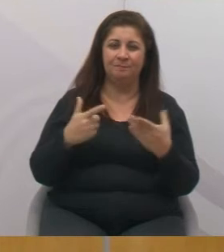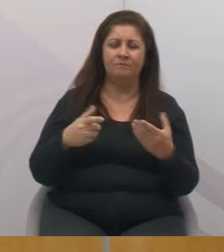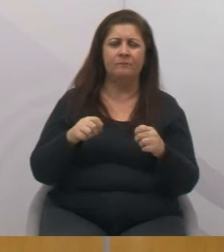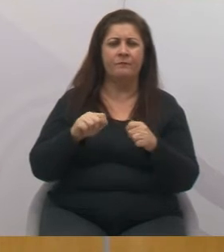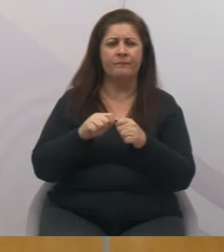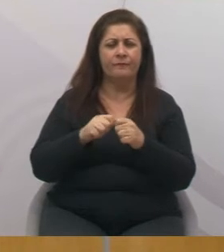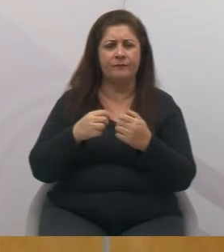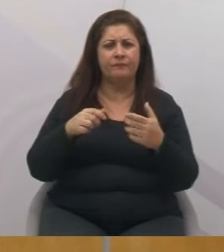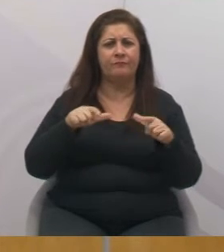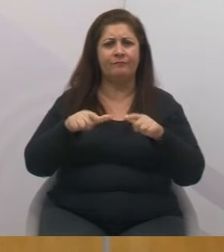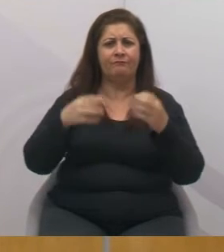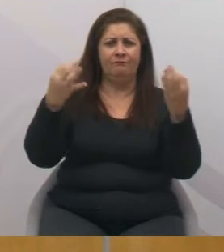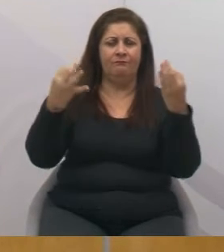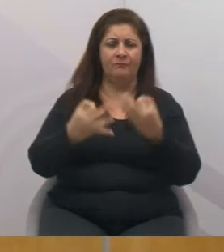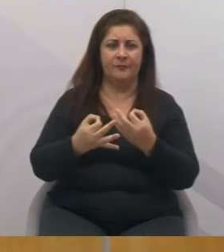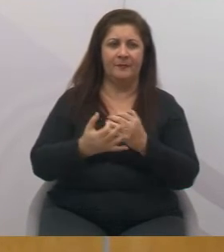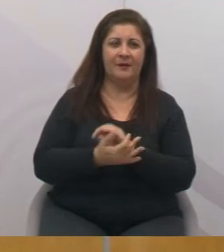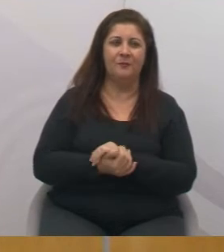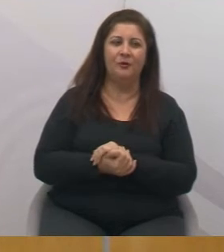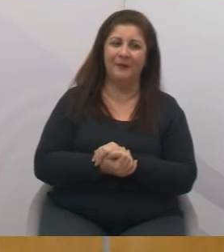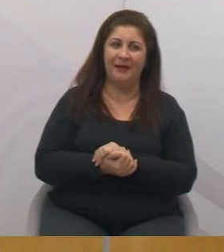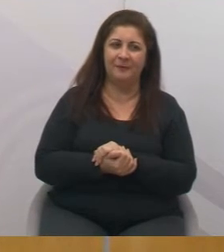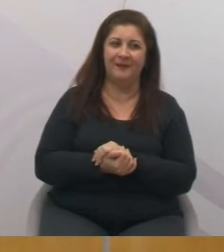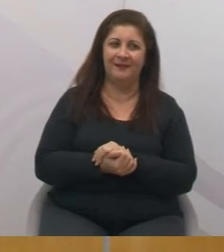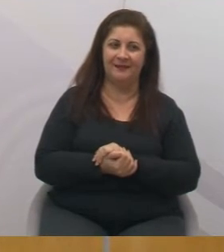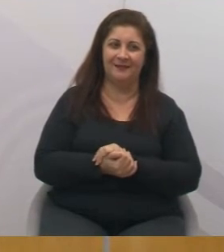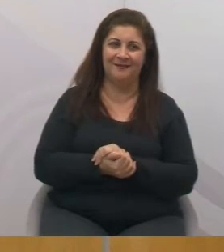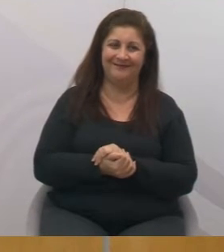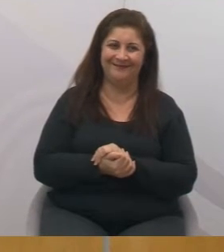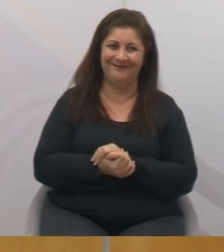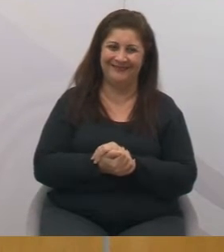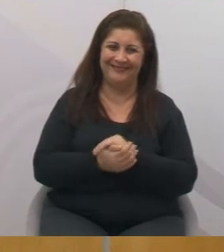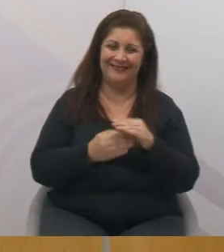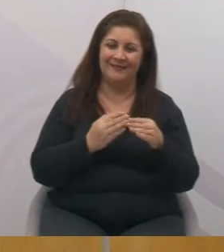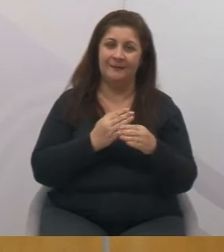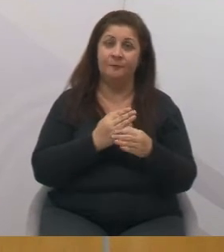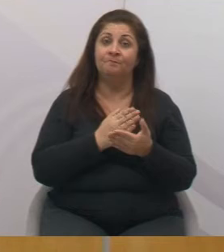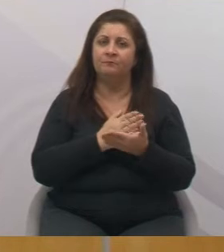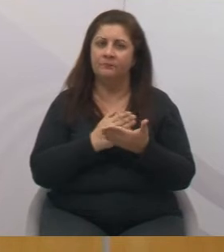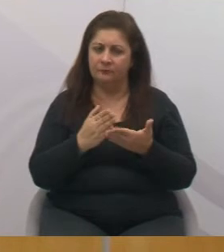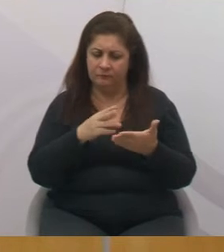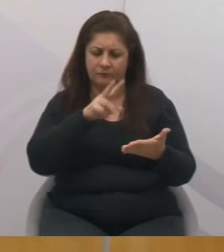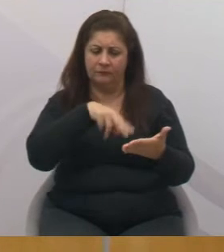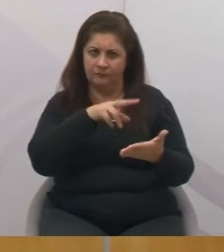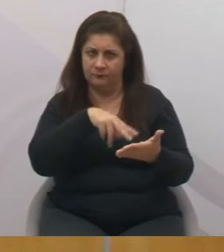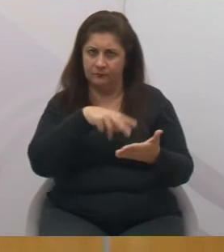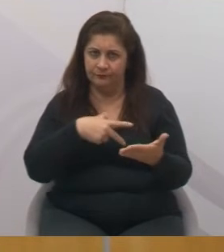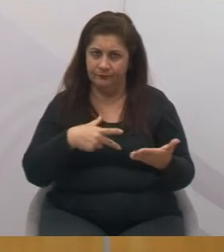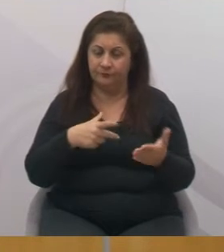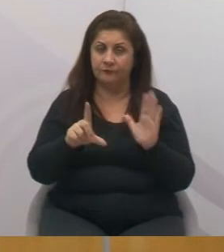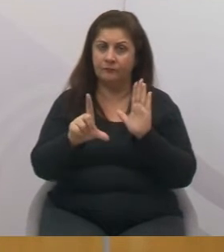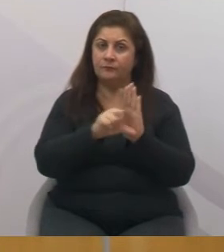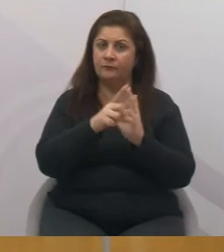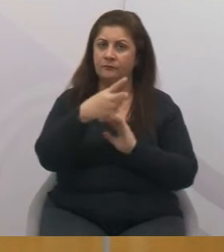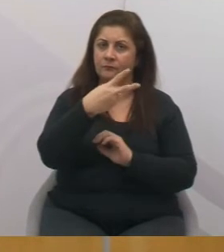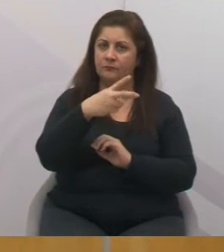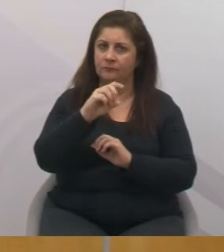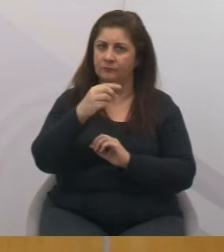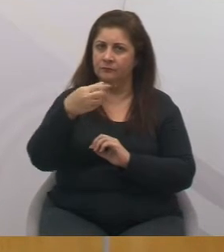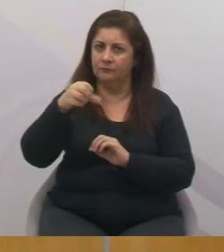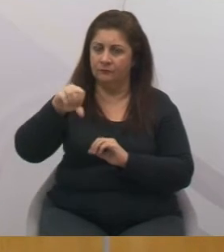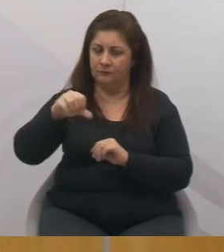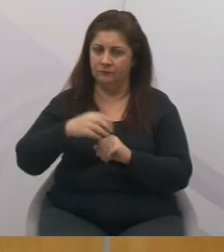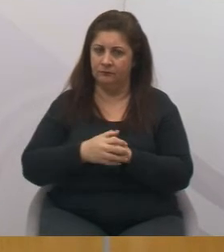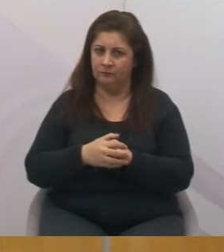eficiência. Bom, passada essa análise, a lei de 2019 e alguns pontos